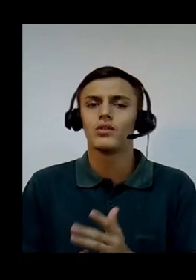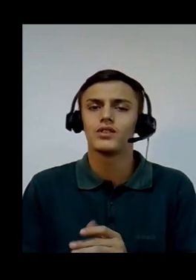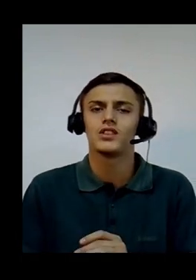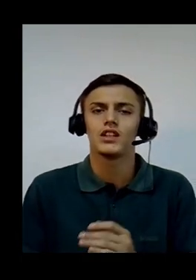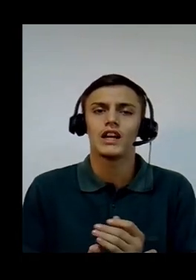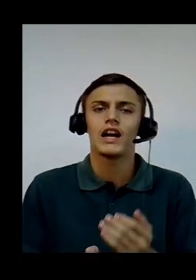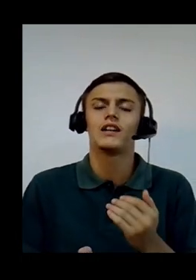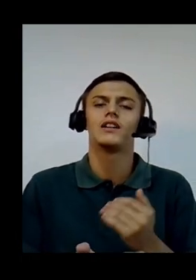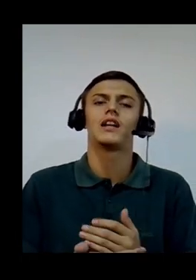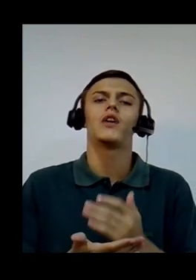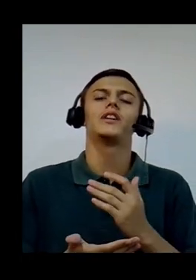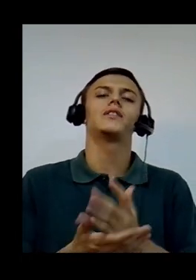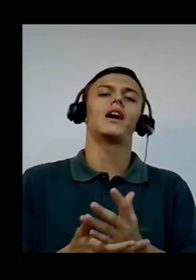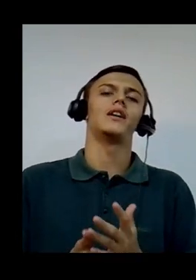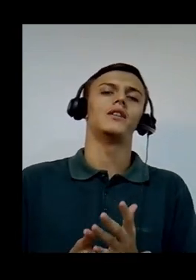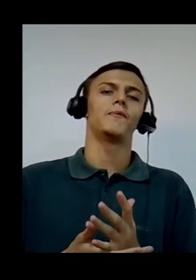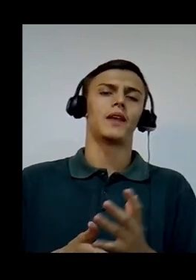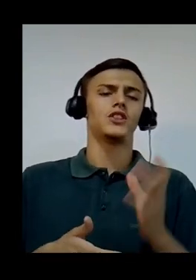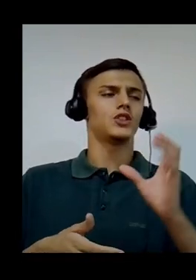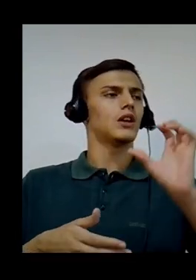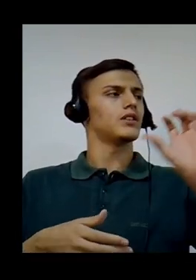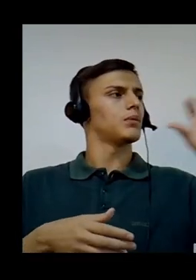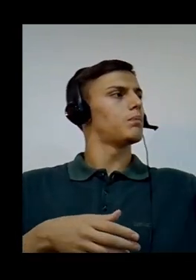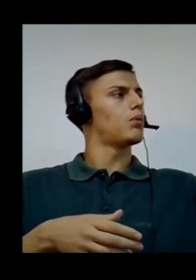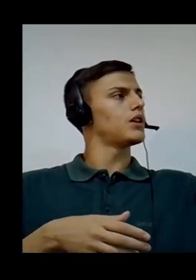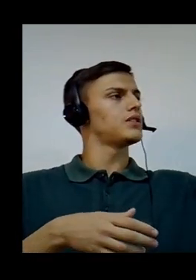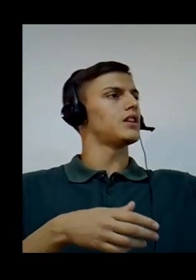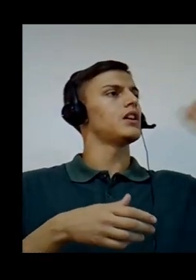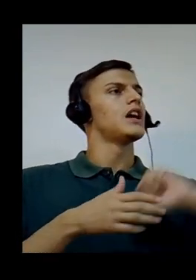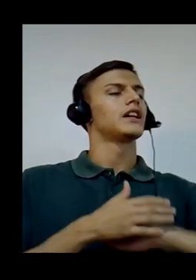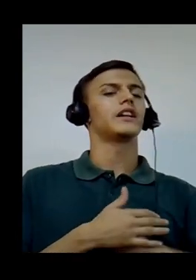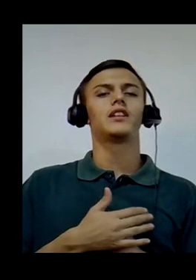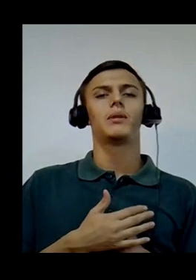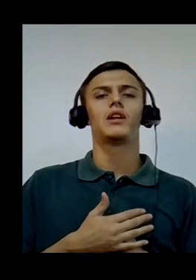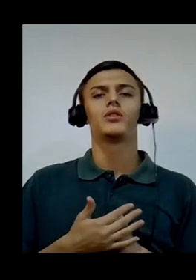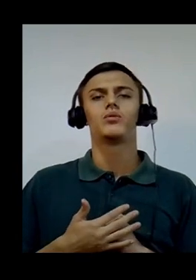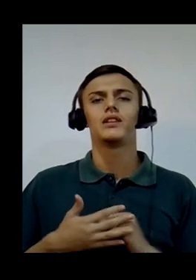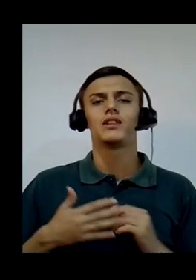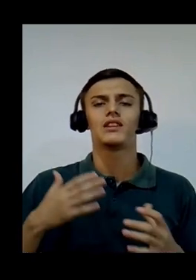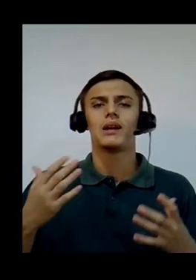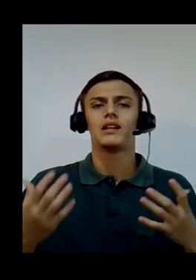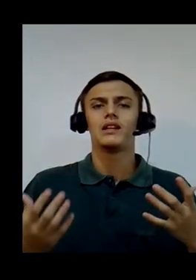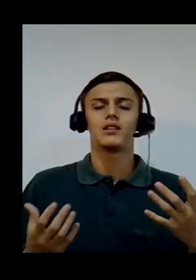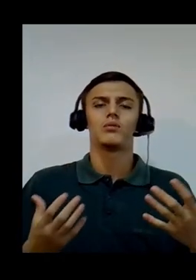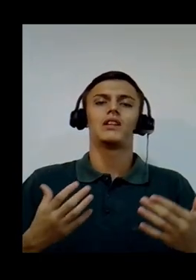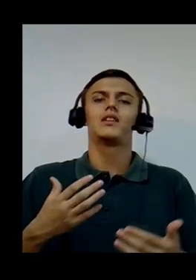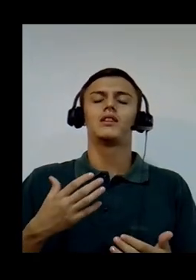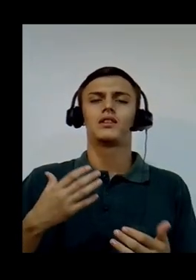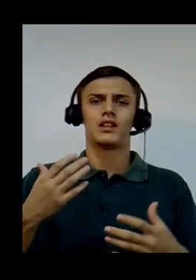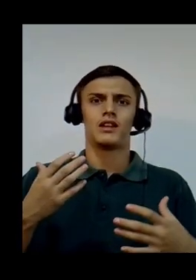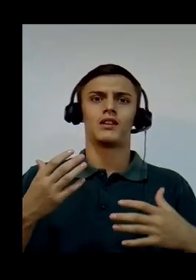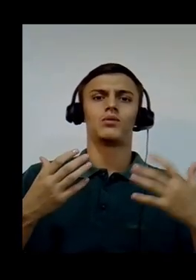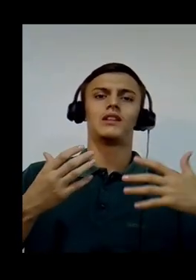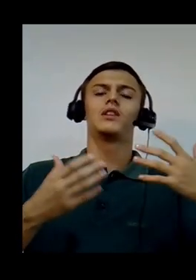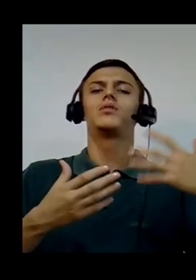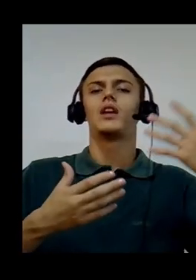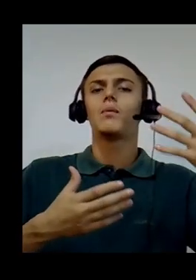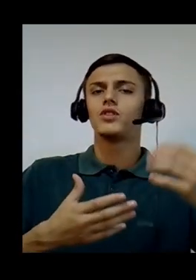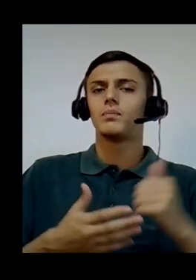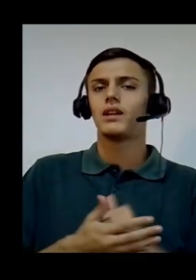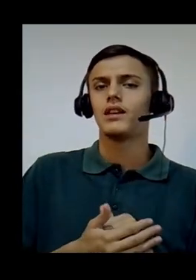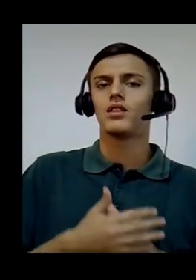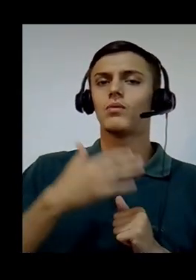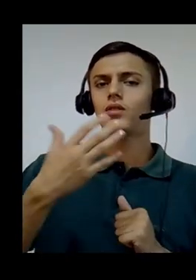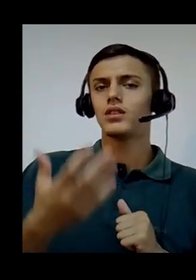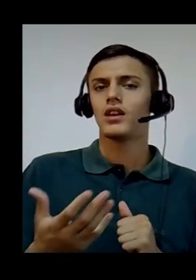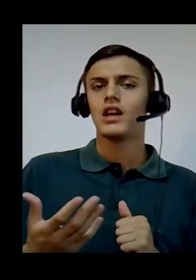é obrigatório você chegar, alertar, orientar ele, né. A gente dá o exemplo, pode ser que aquele trabalhador não tem tanta malícia, não tem tanto